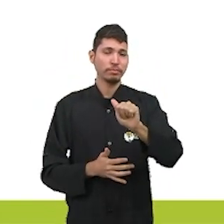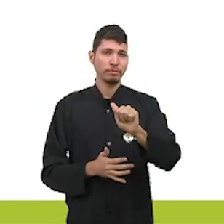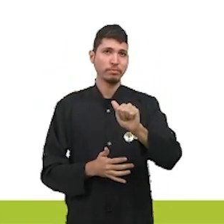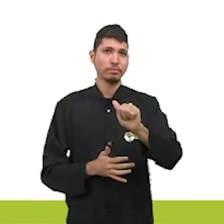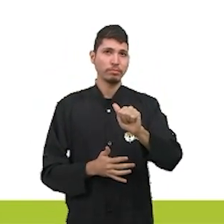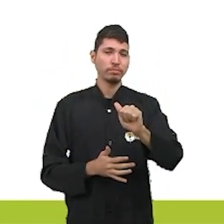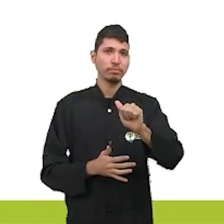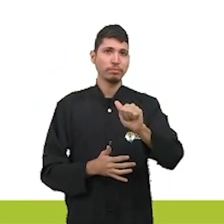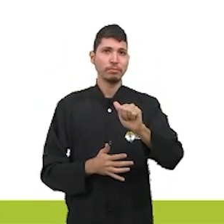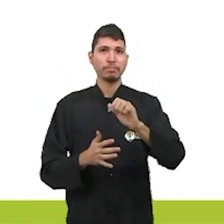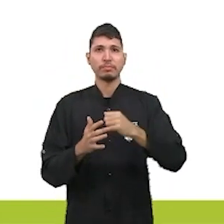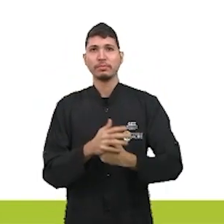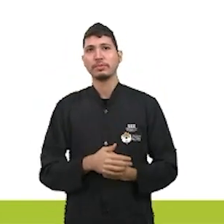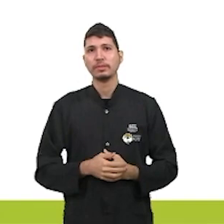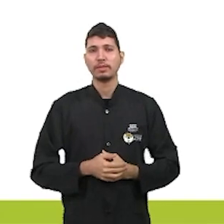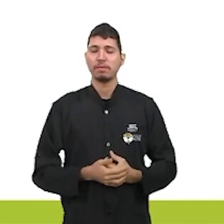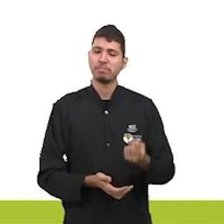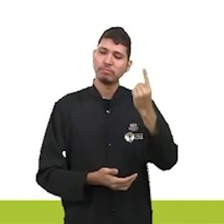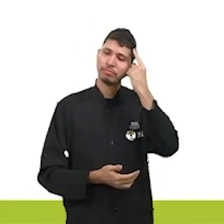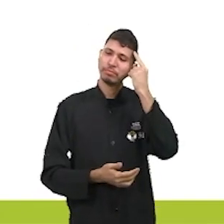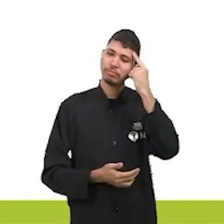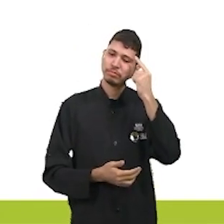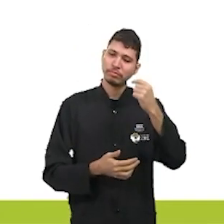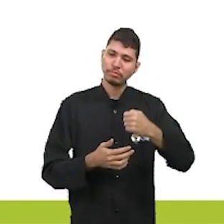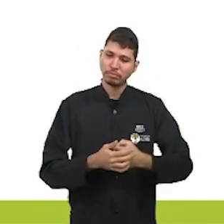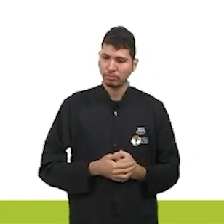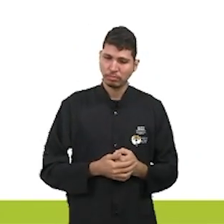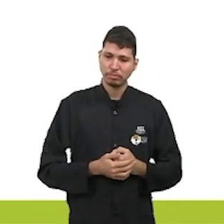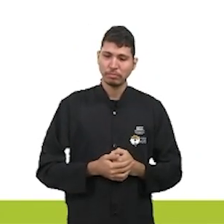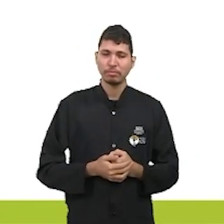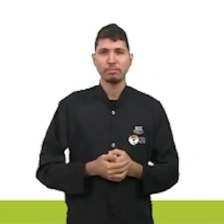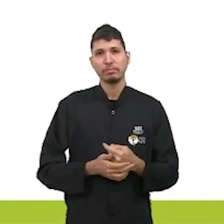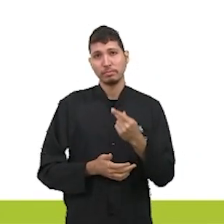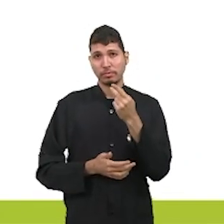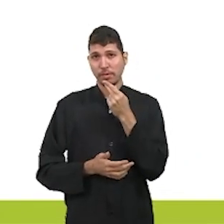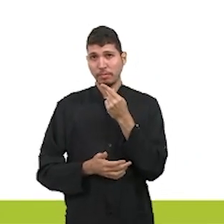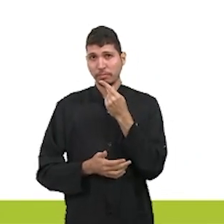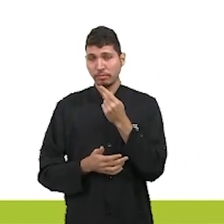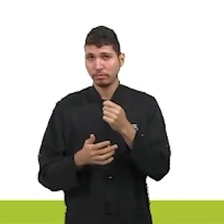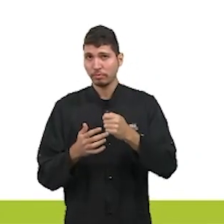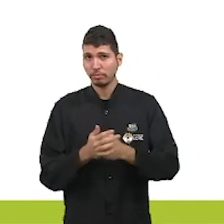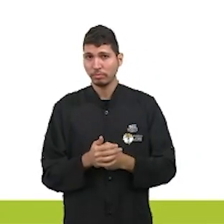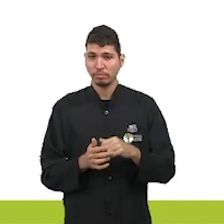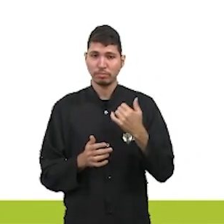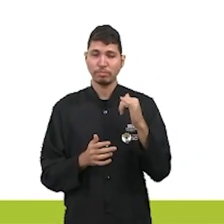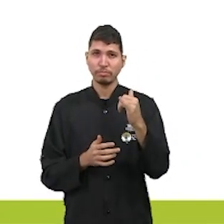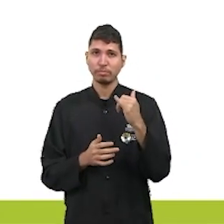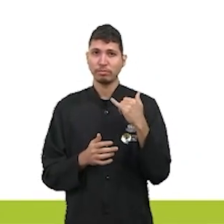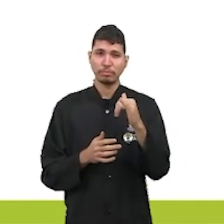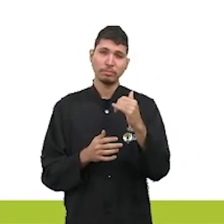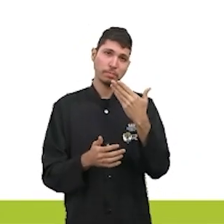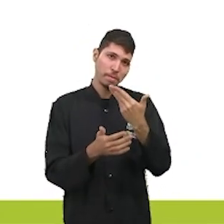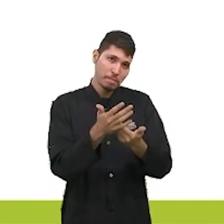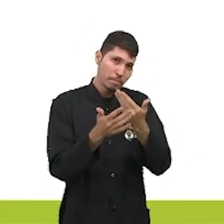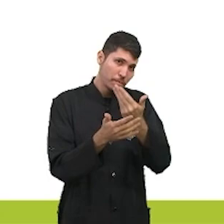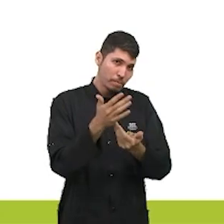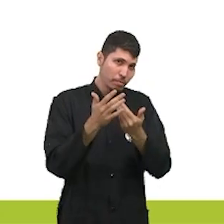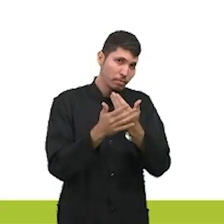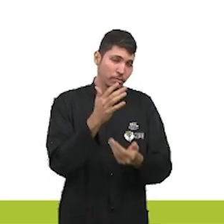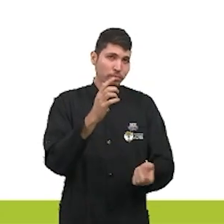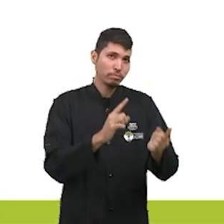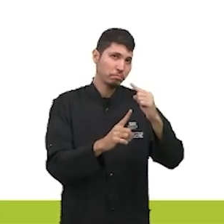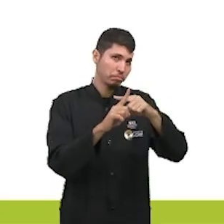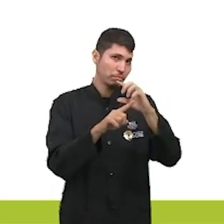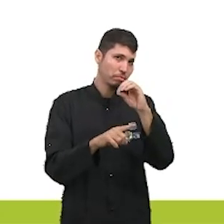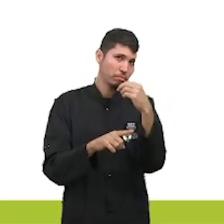ampere-hora. Pensando na possibilidade de haver uma corrente de fuga, que se estabelece mesmo com os dispositivos elétricos